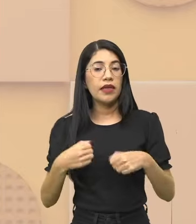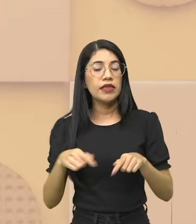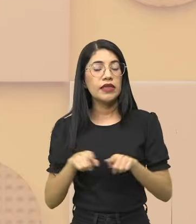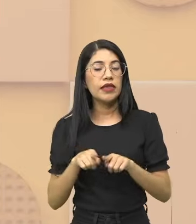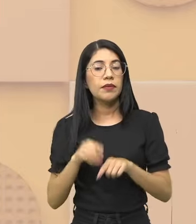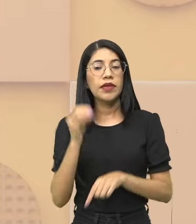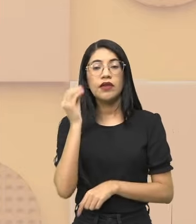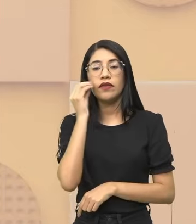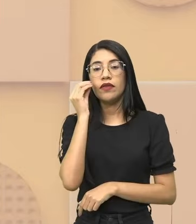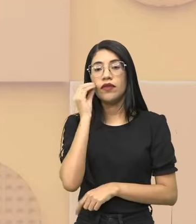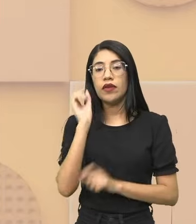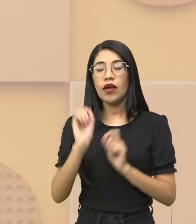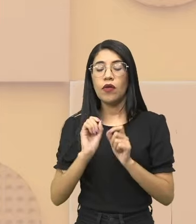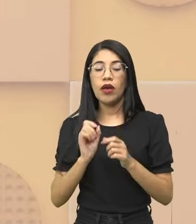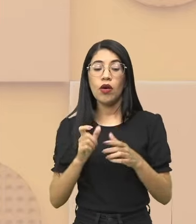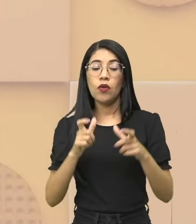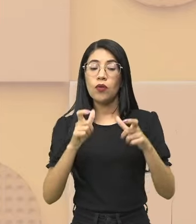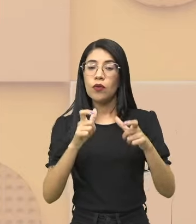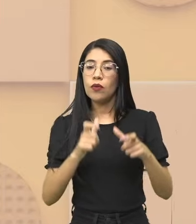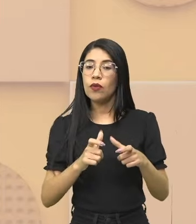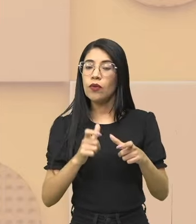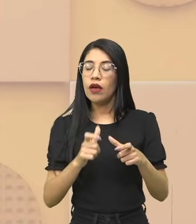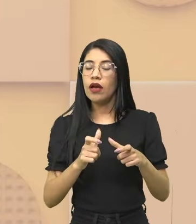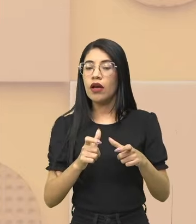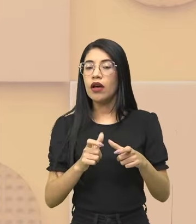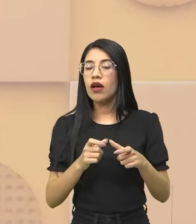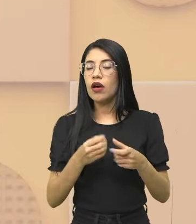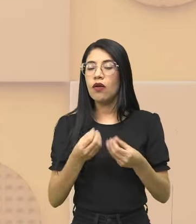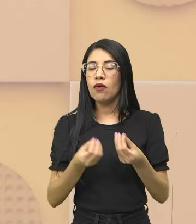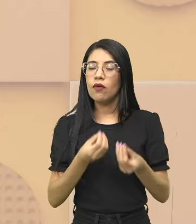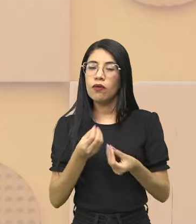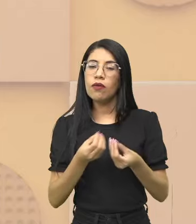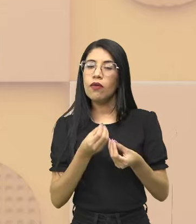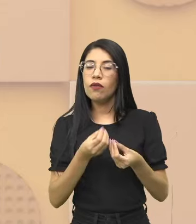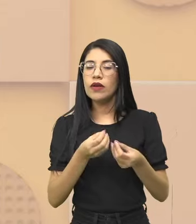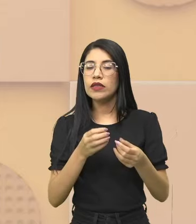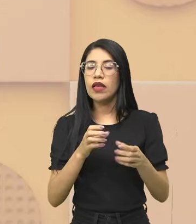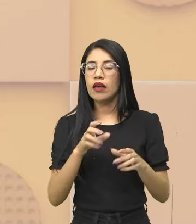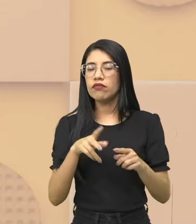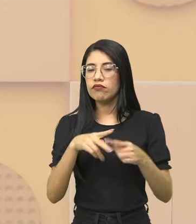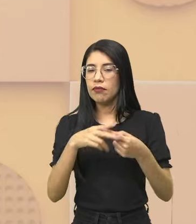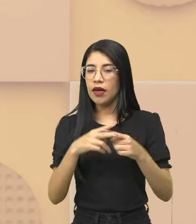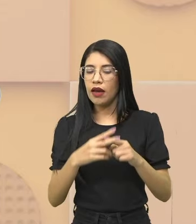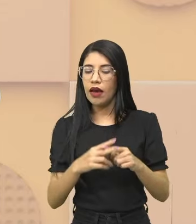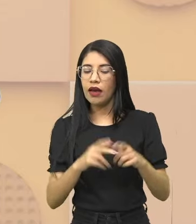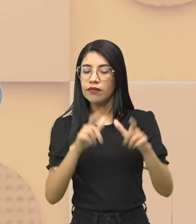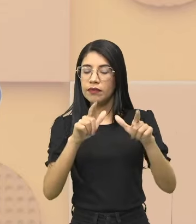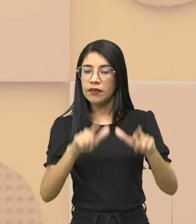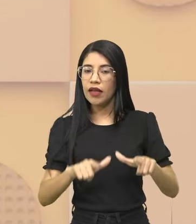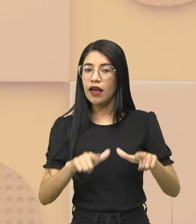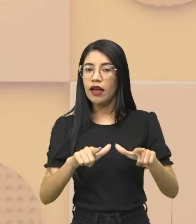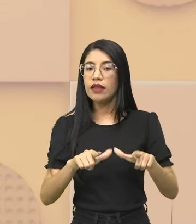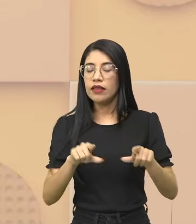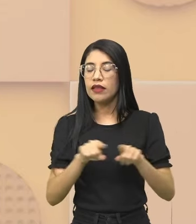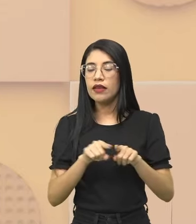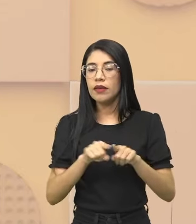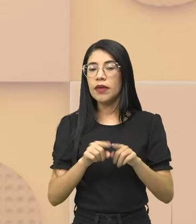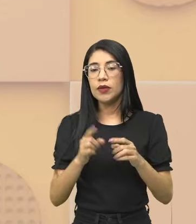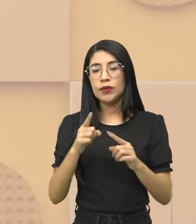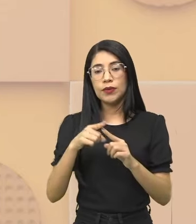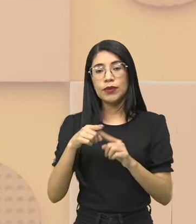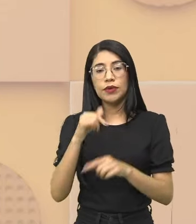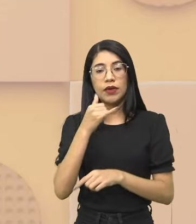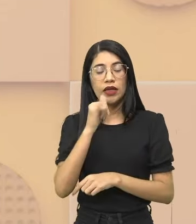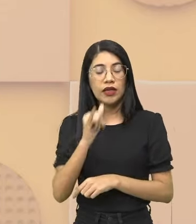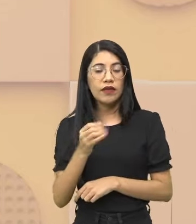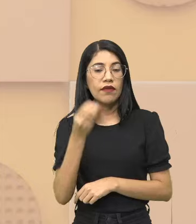verificar o posicionamento do local, né? Onde vai ser instalada essa fonte de energia.